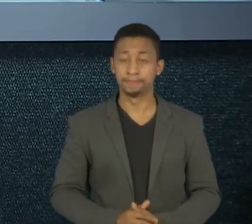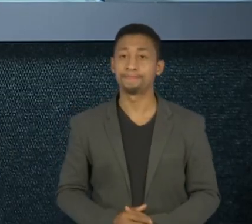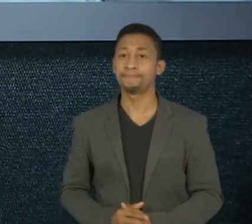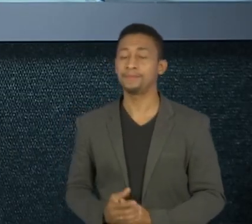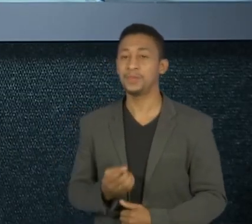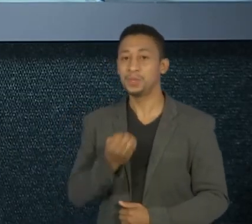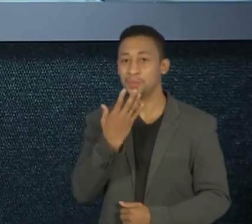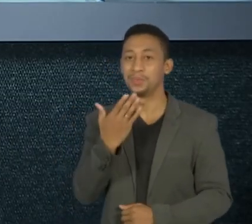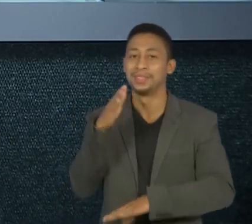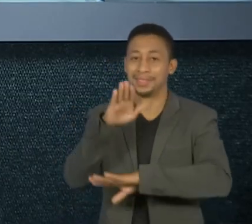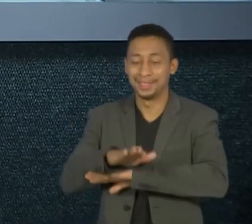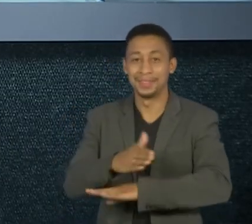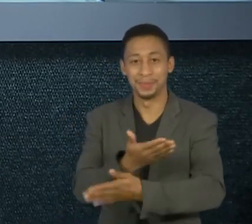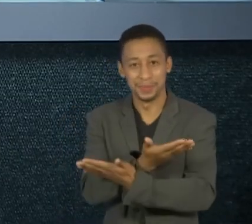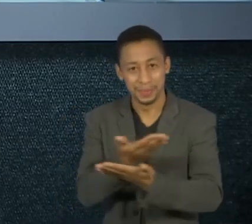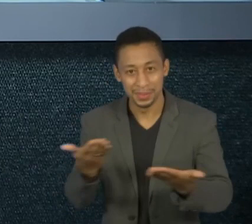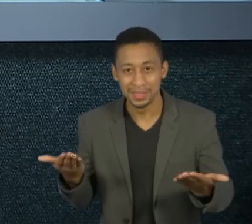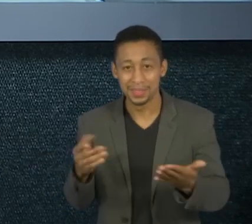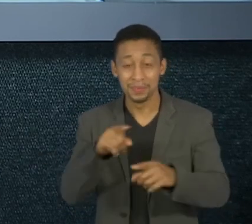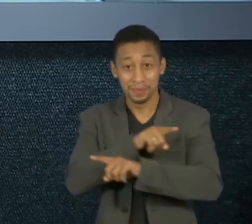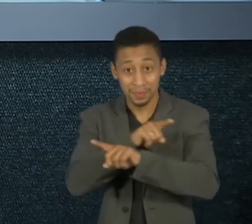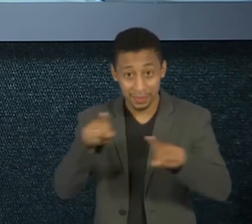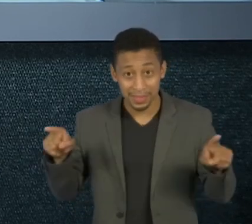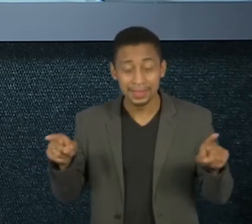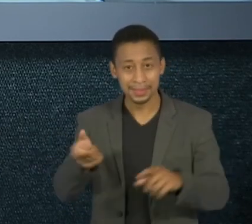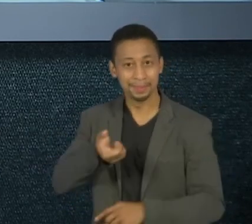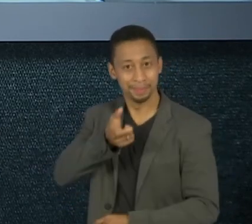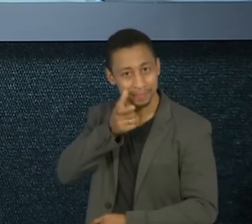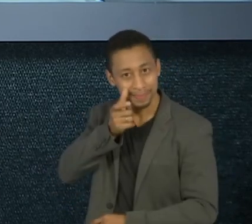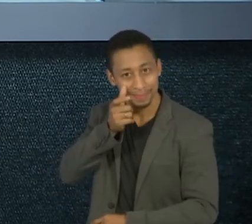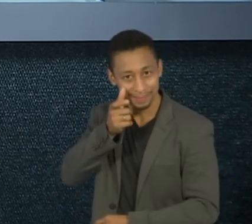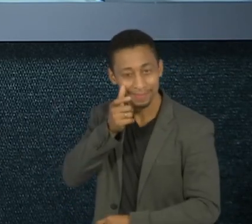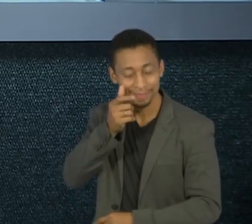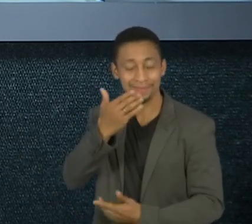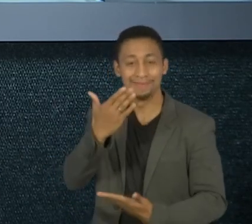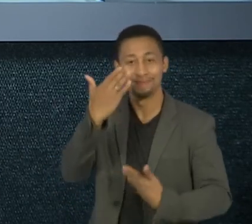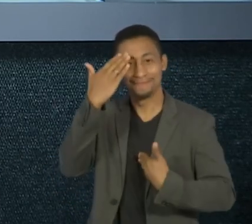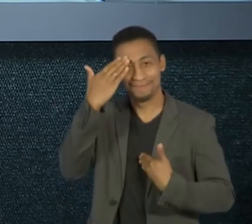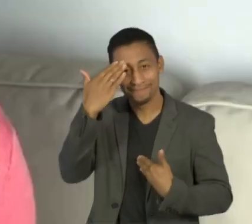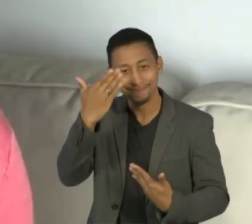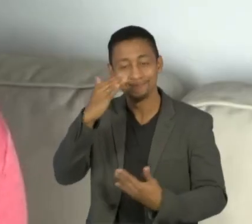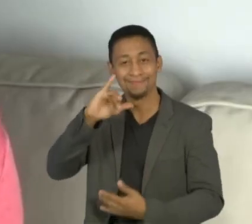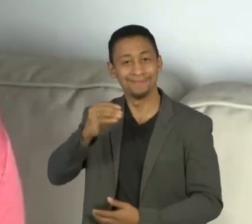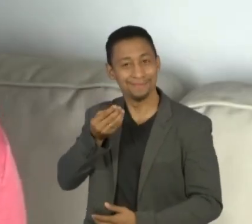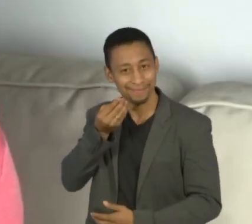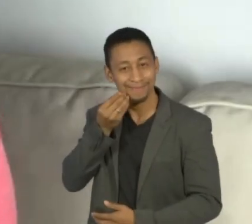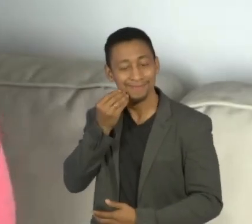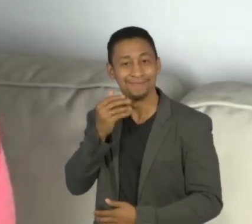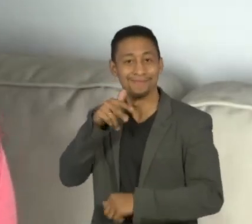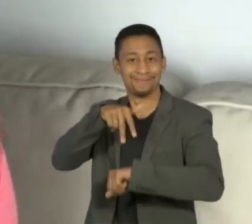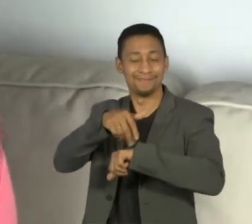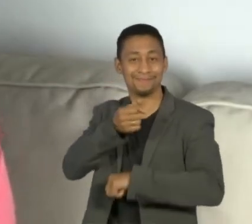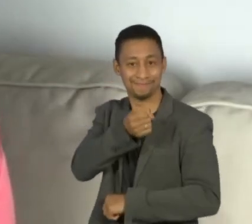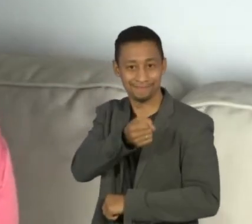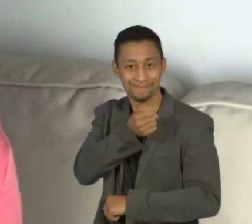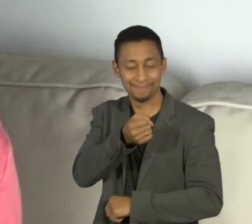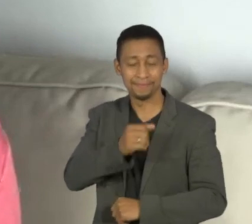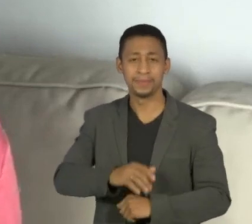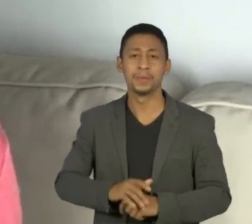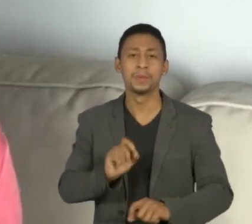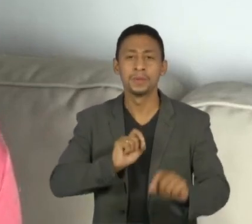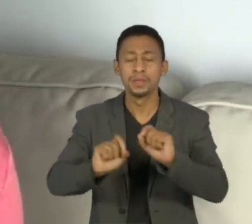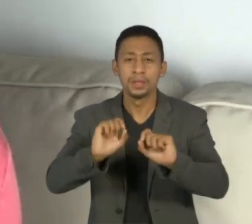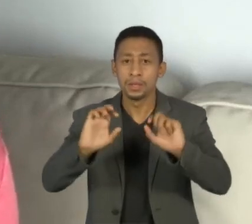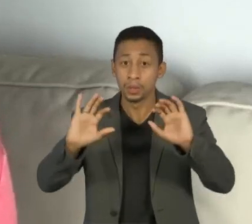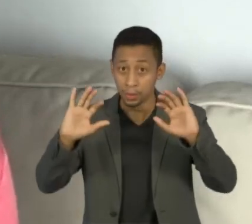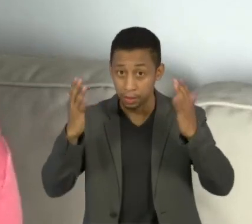tarde a todos, boa tarde a você que está nos assistindo também, e a você, obrigado pela oportunidade de estar aqui. Eu acho que o que acontece é que nos últimos